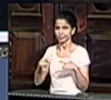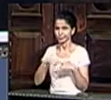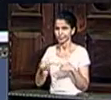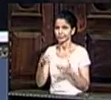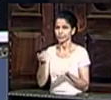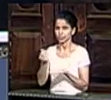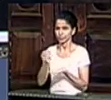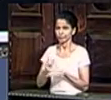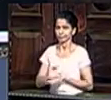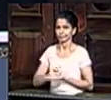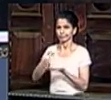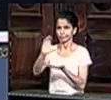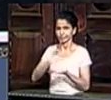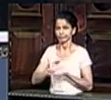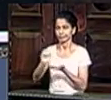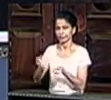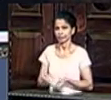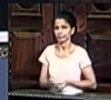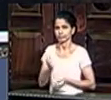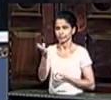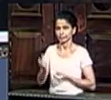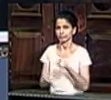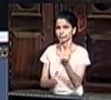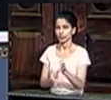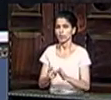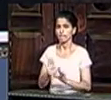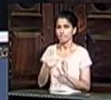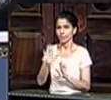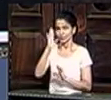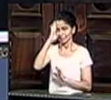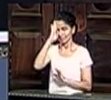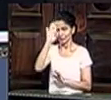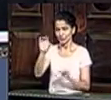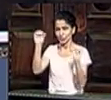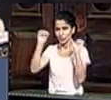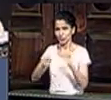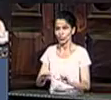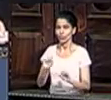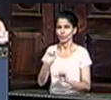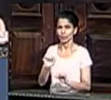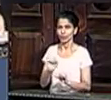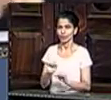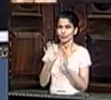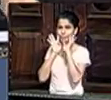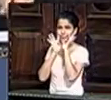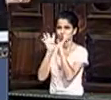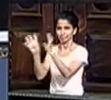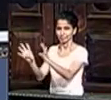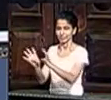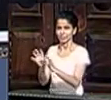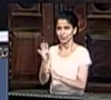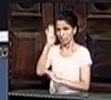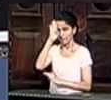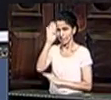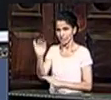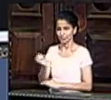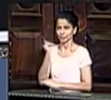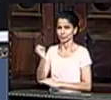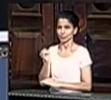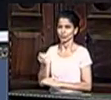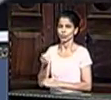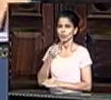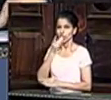é de despesa mas a pior delas é a crise de prioridade que o estado tem que tutelar a vida e cuidar